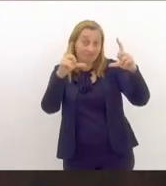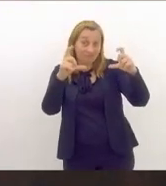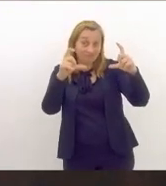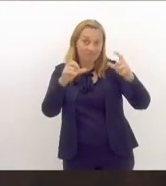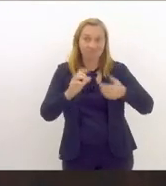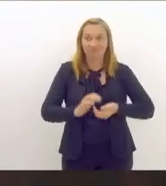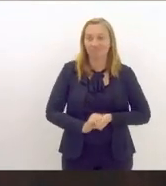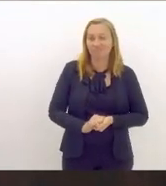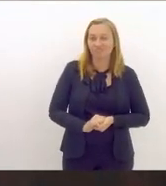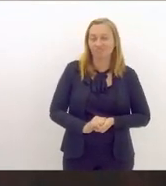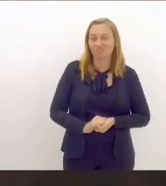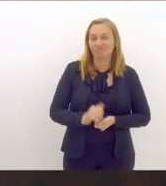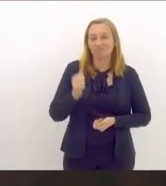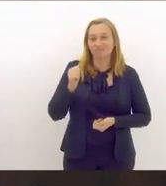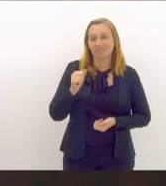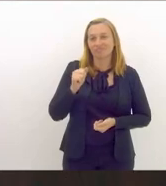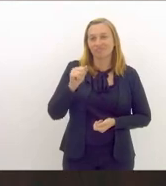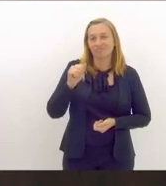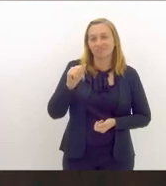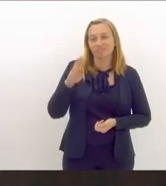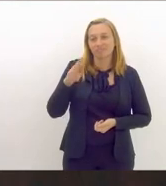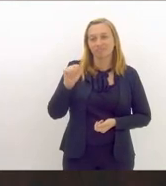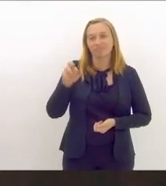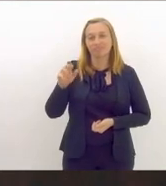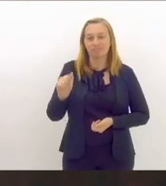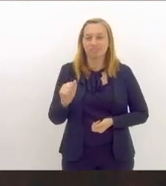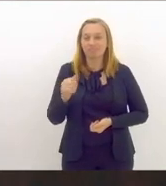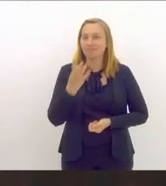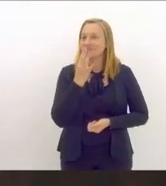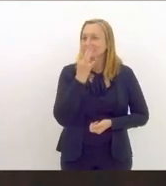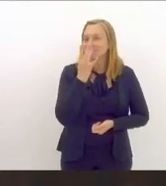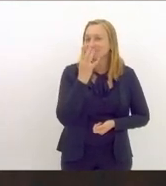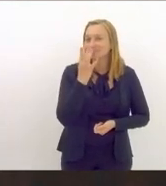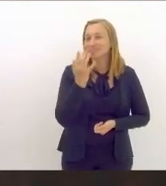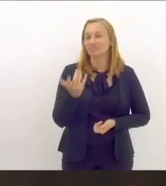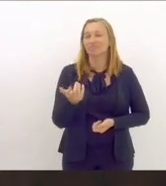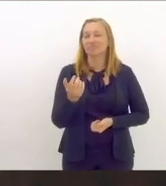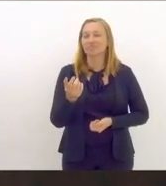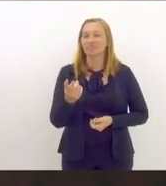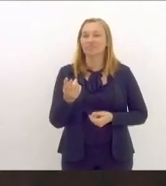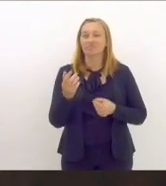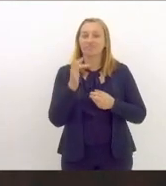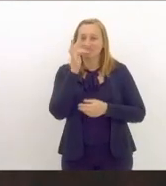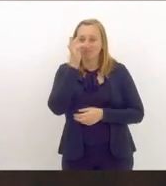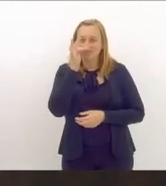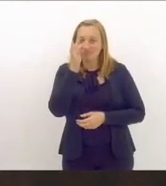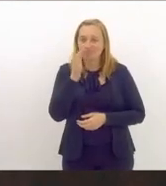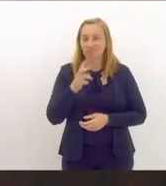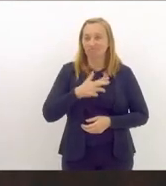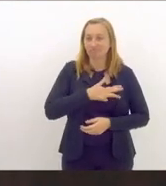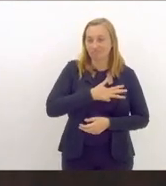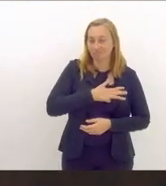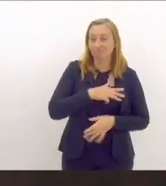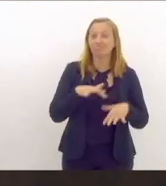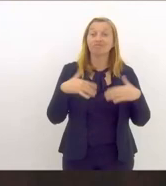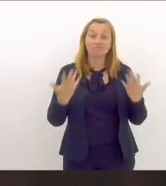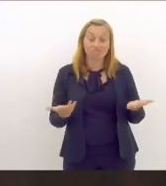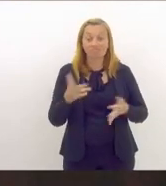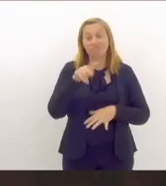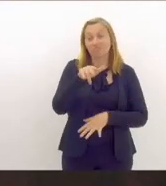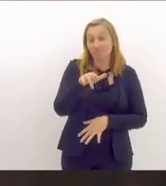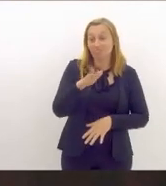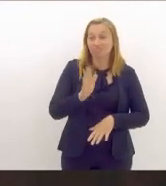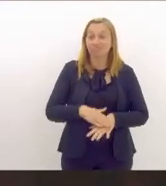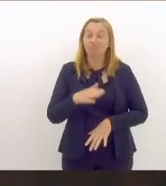nosso grande barba, a barba colorida, cheia de flores, né, nosso Lula. Então, meu irmão, mais